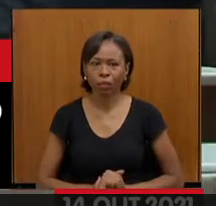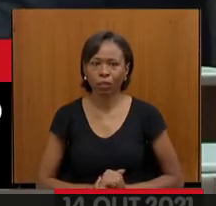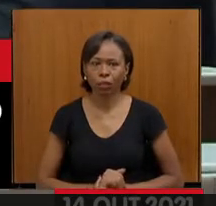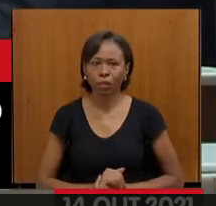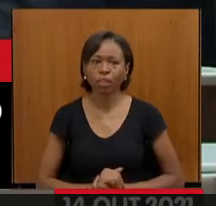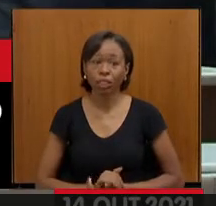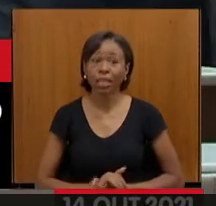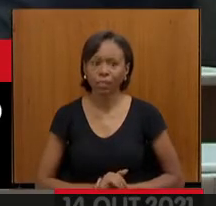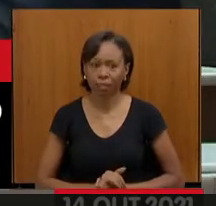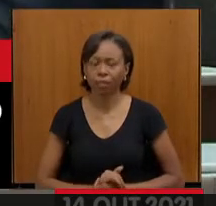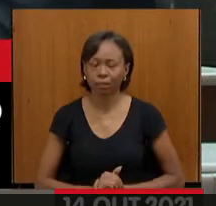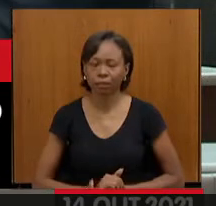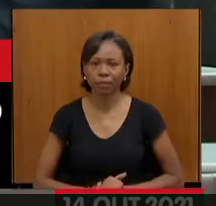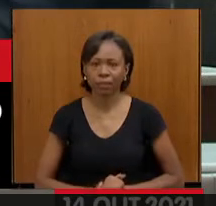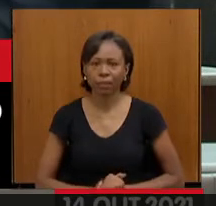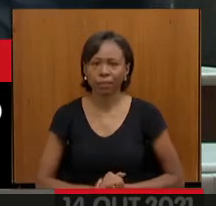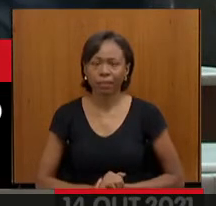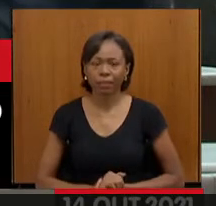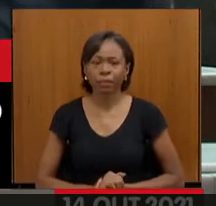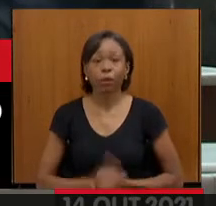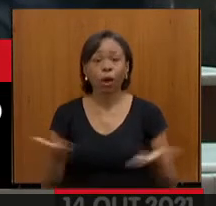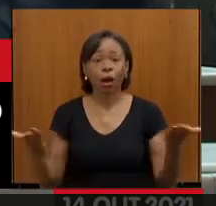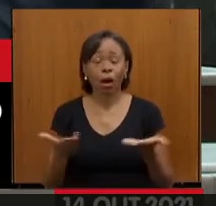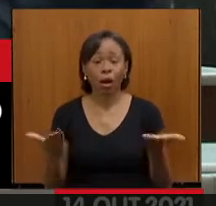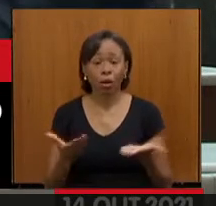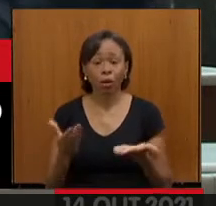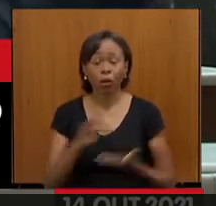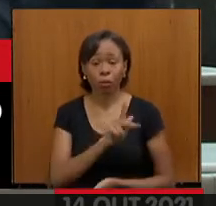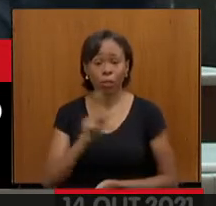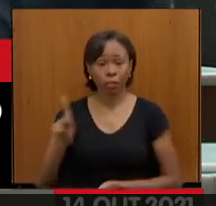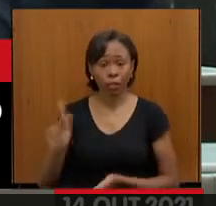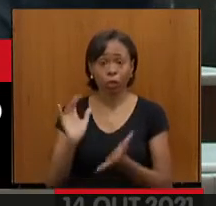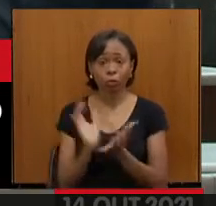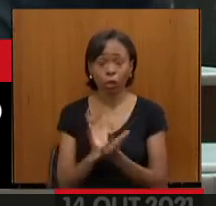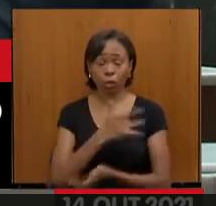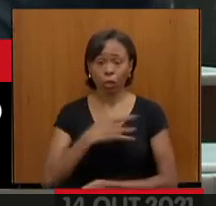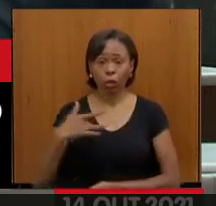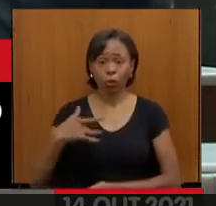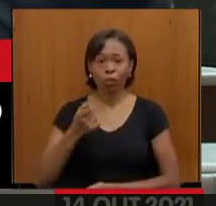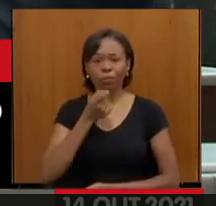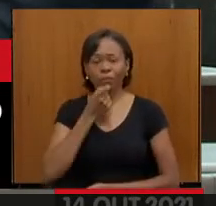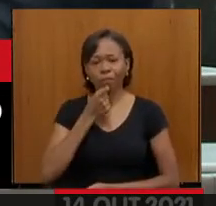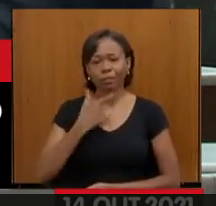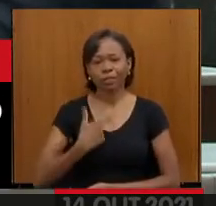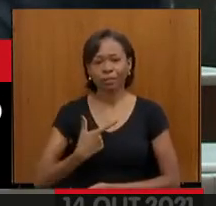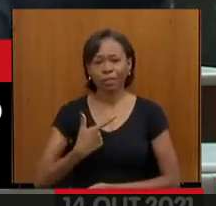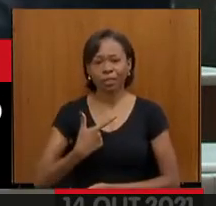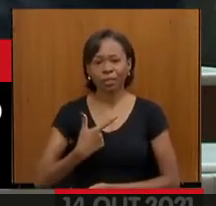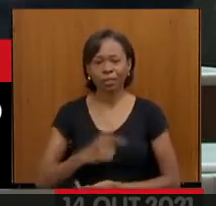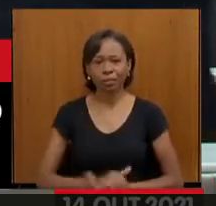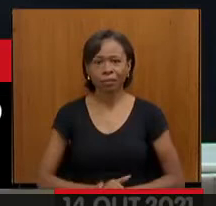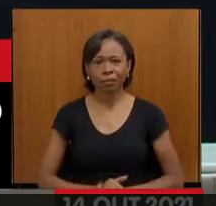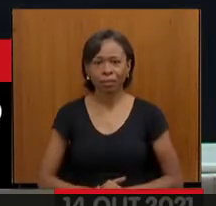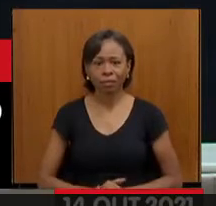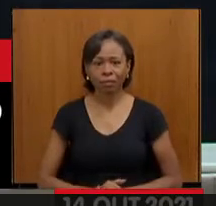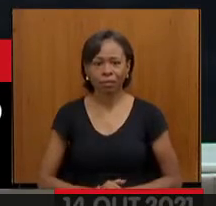Vamos ouvir agora o presidente da Comissão de Saúde da Assembleia, deputado João Vitor Xavier.